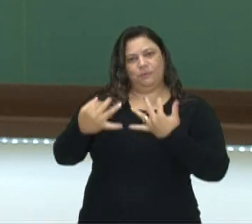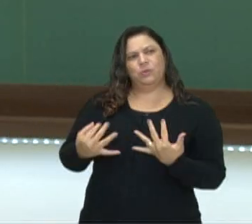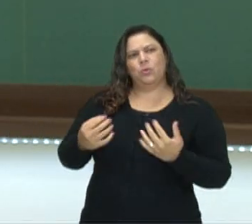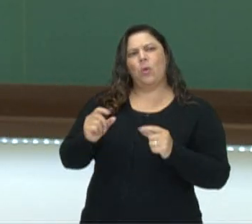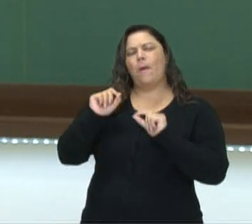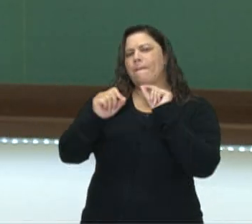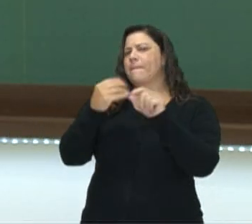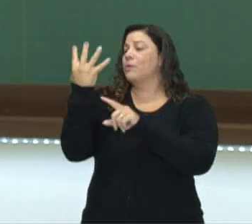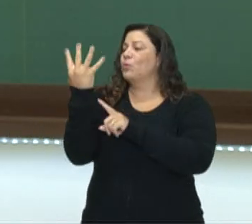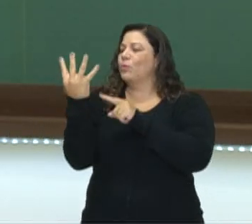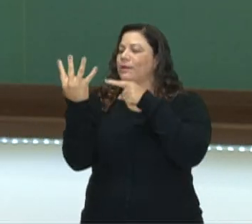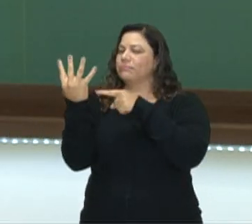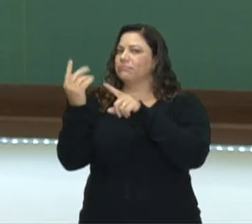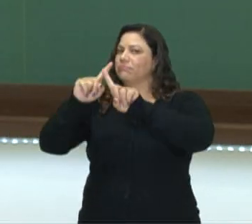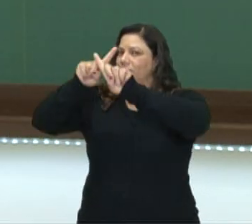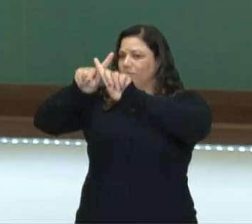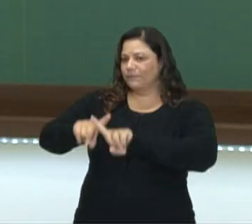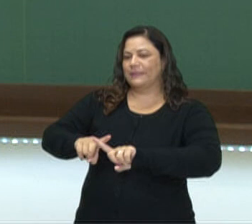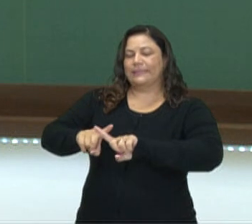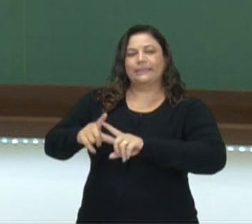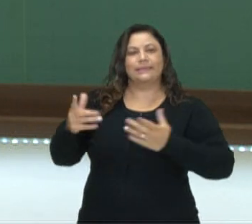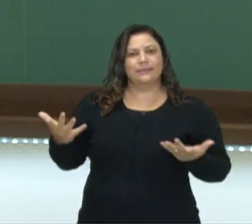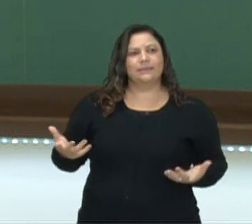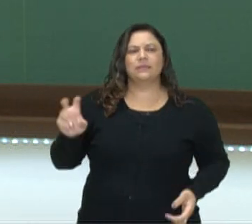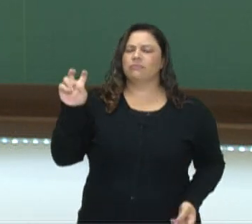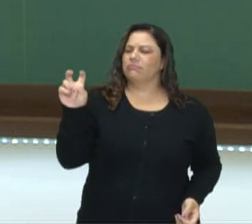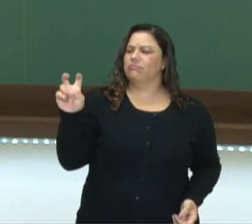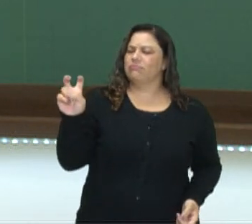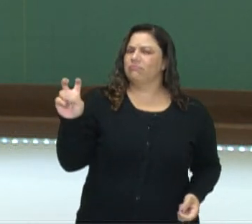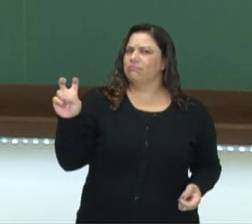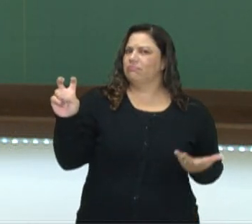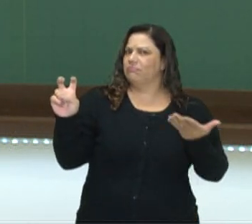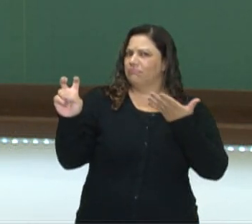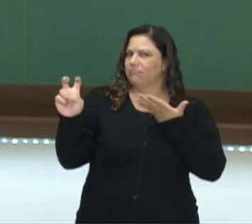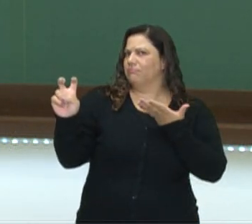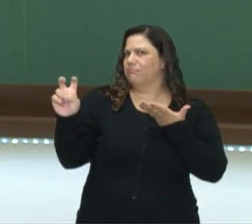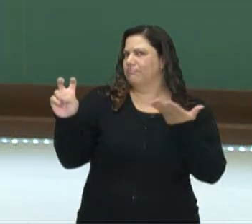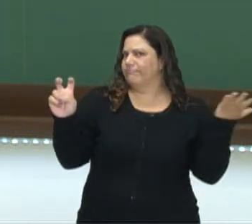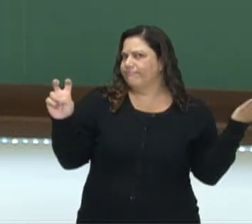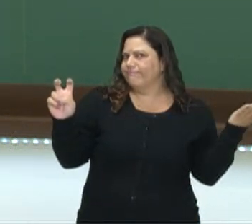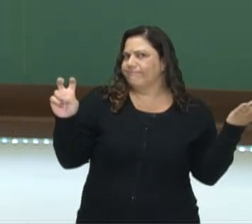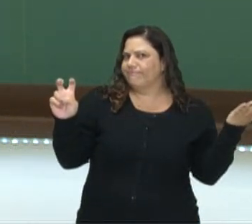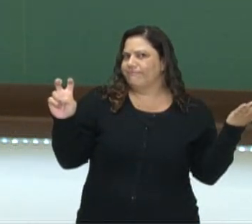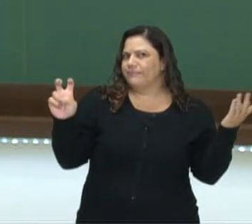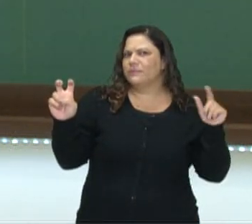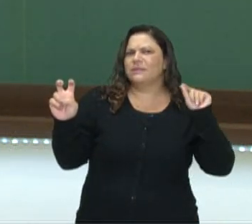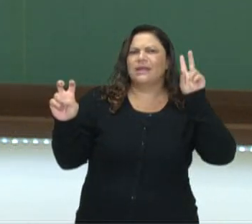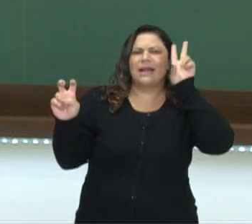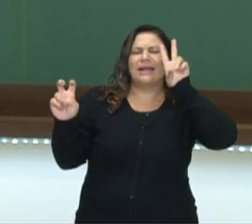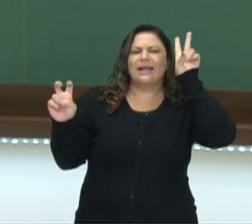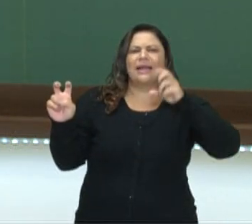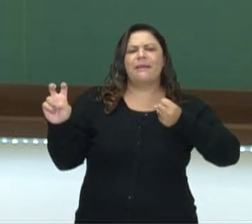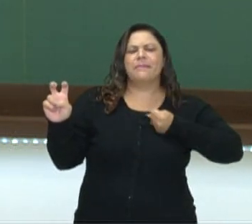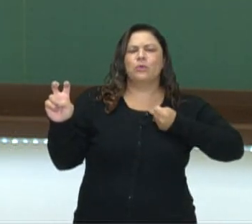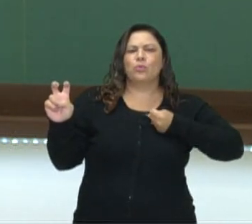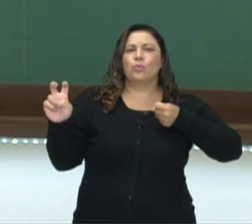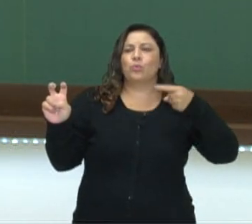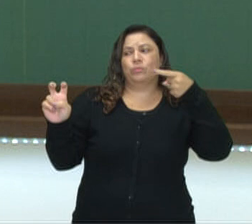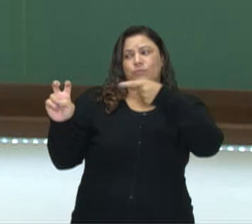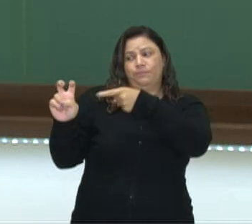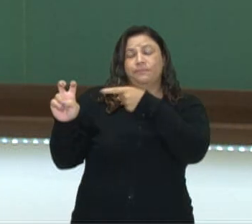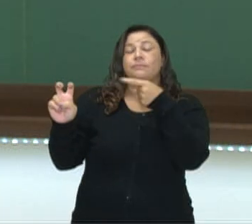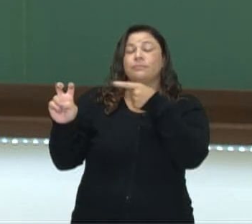né? O quádruplo, 4 vezes. E o quíntuplo? Bom, quíntuplo lembra o número 5, por exemplo,